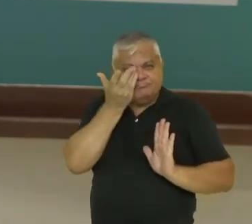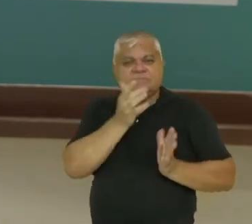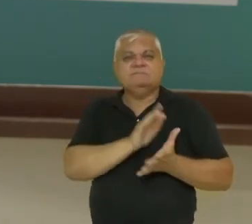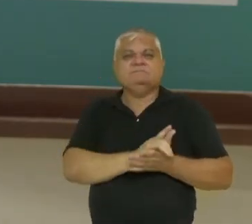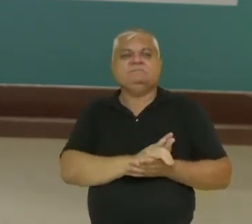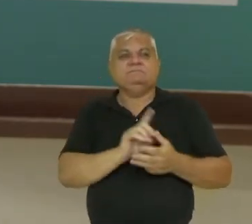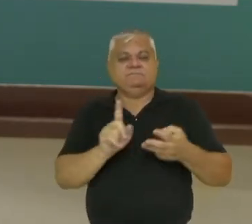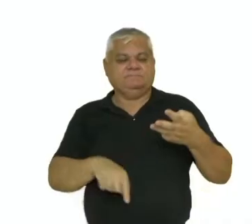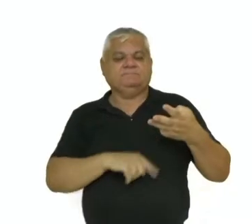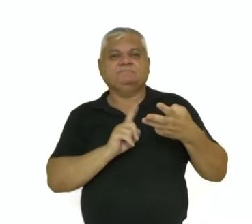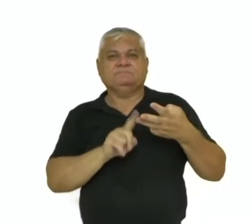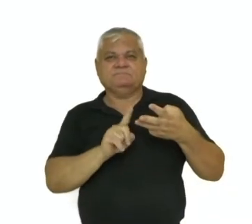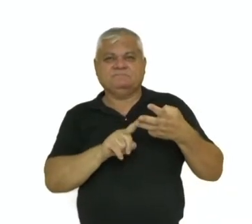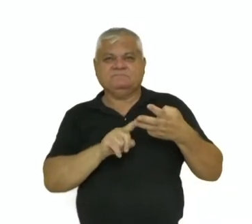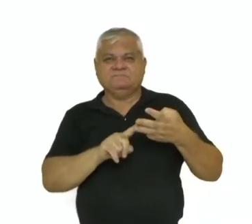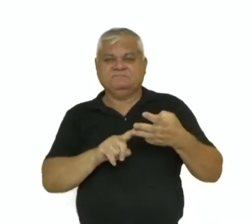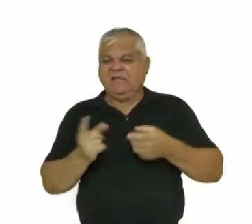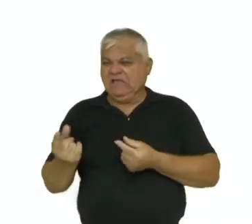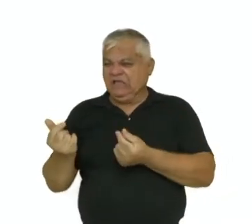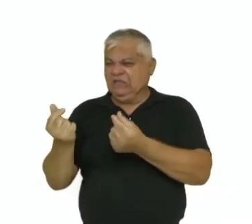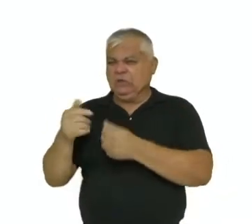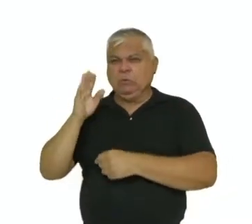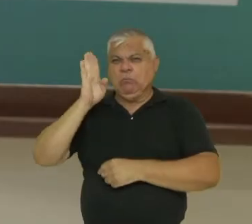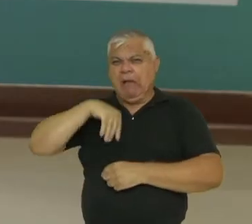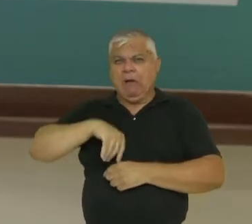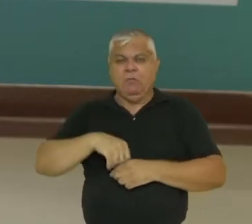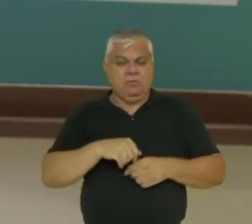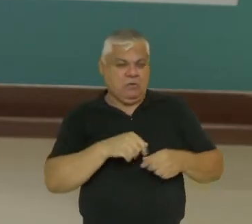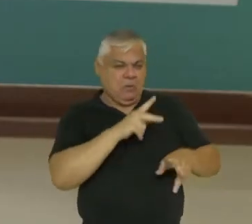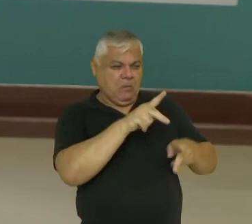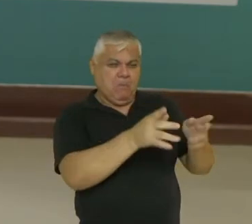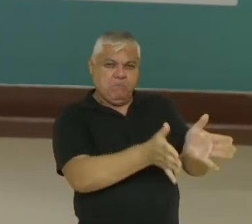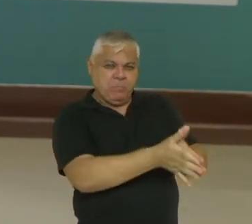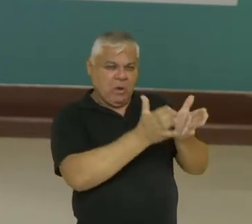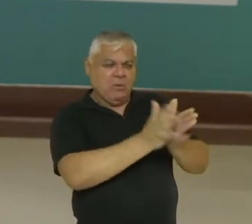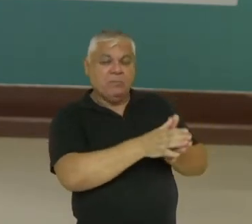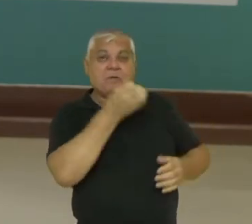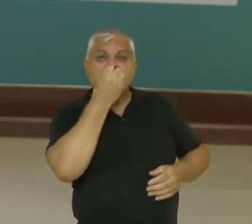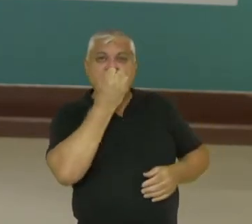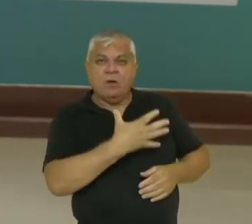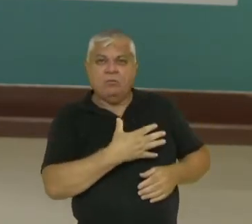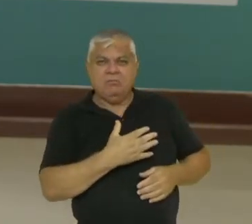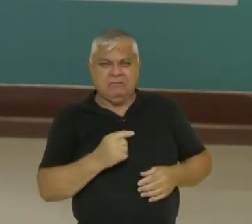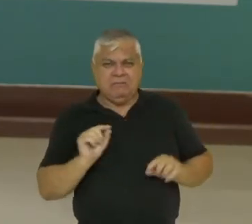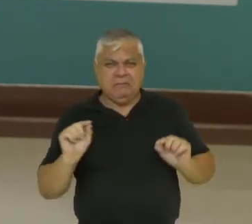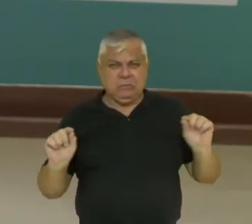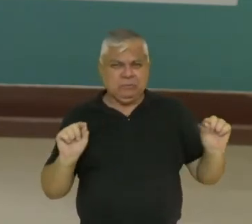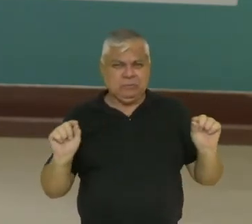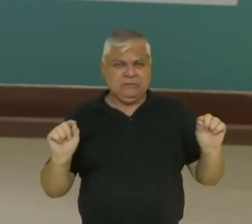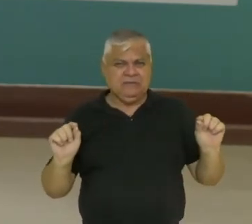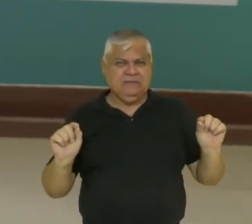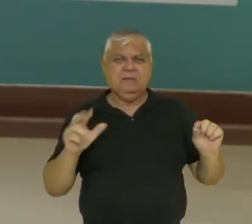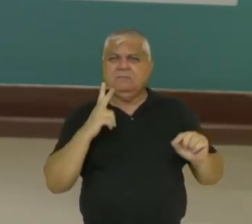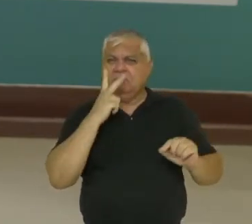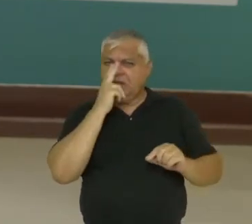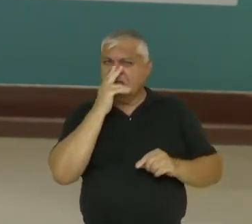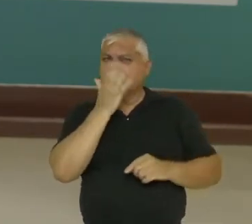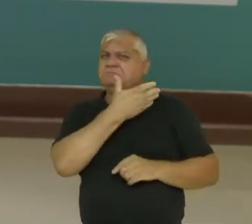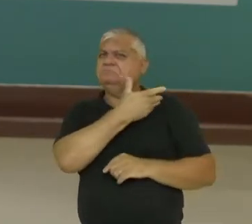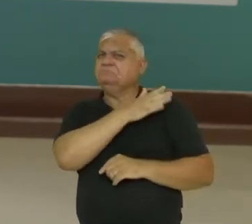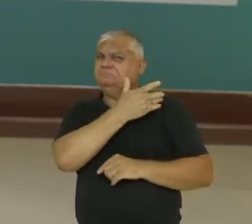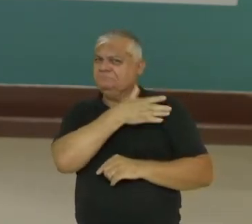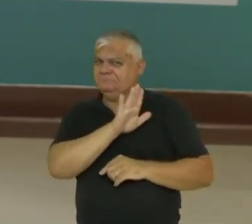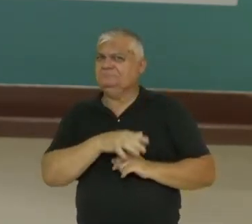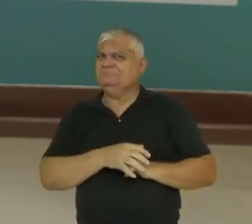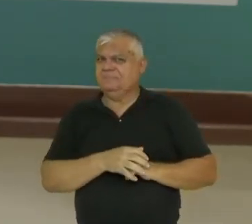acabar se prejudicando. Porém, você desenvolvendo um bom trabalho e você vendo que aquele trabalho precisa ser mais reconhecido, não tem